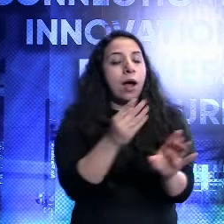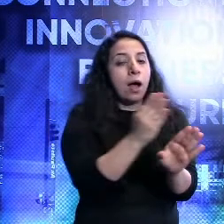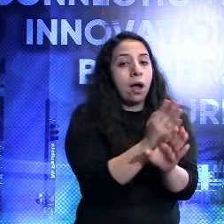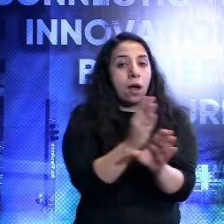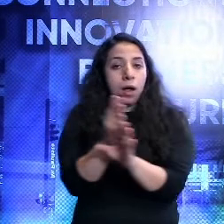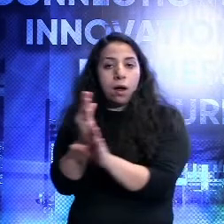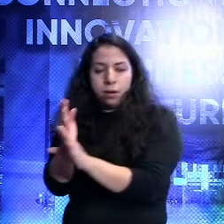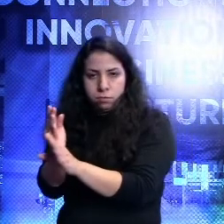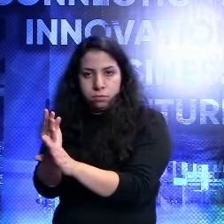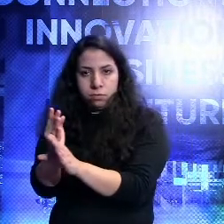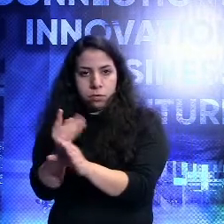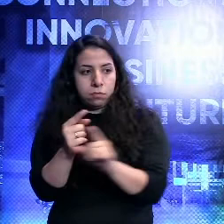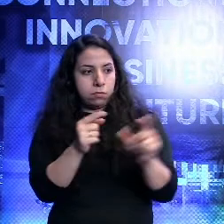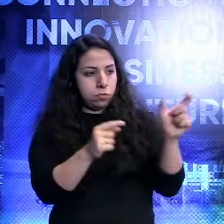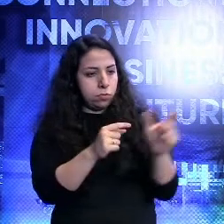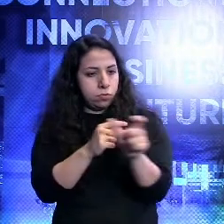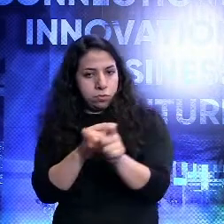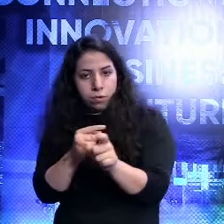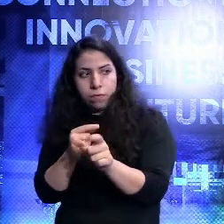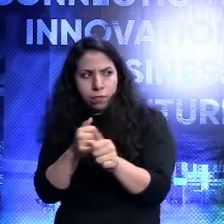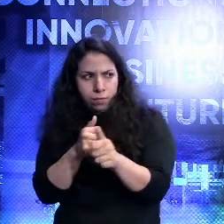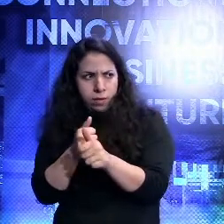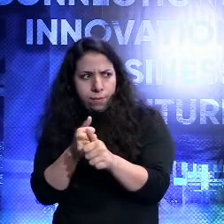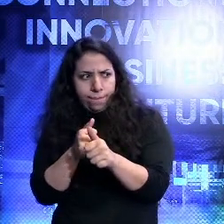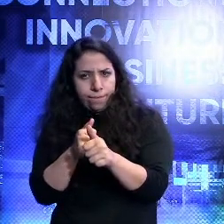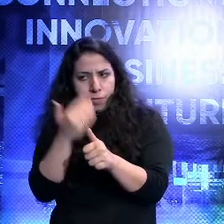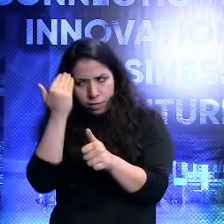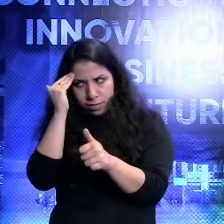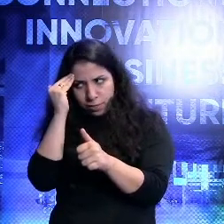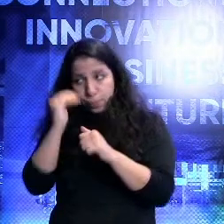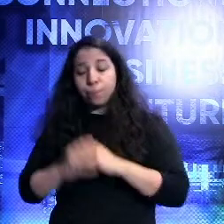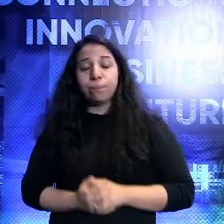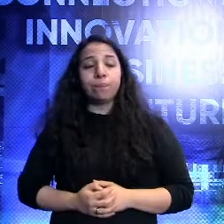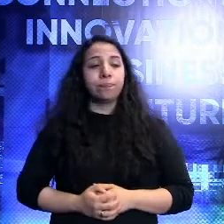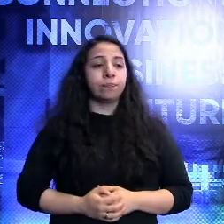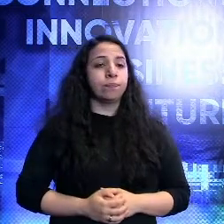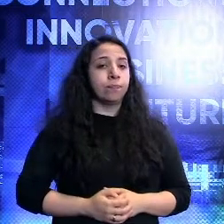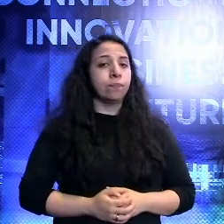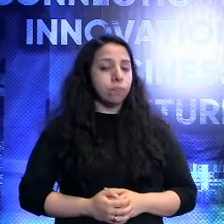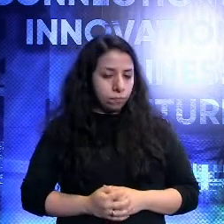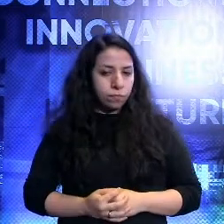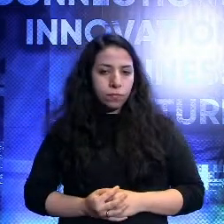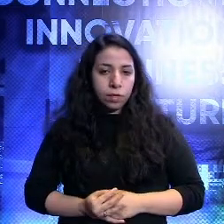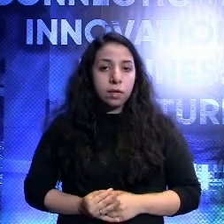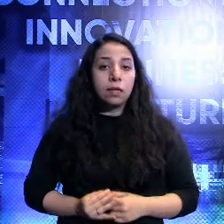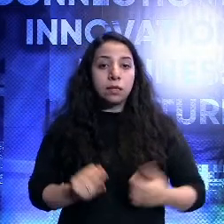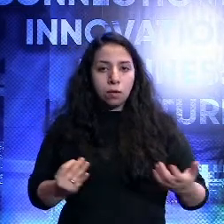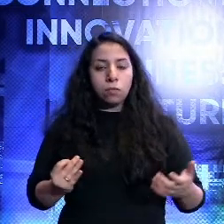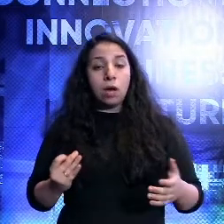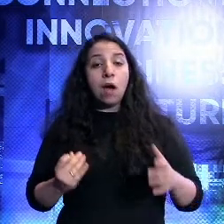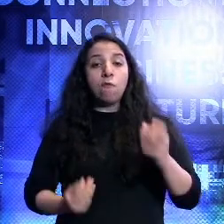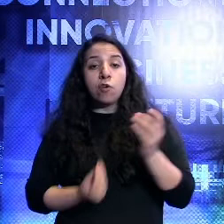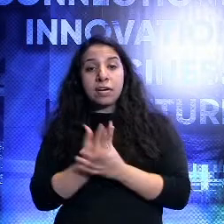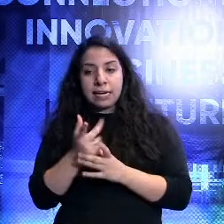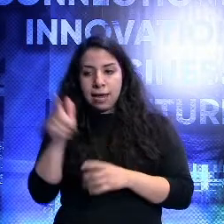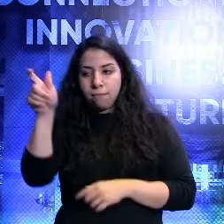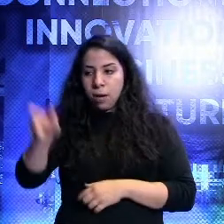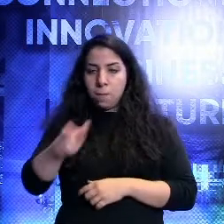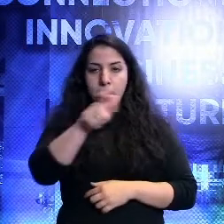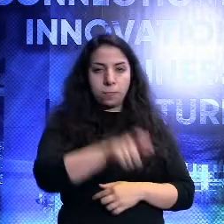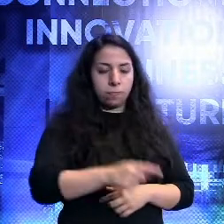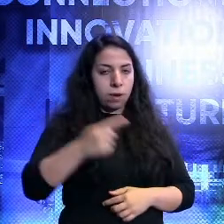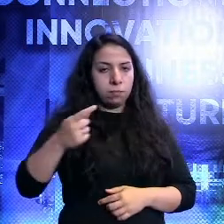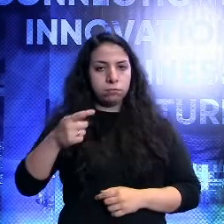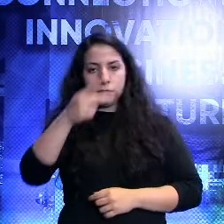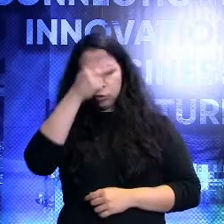Tá. Então, o nosso roadmap é esse. Tá? Para criar personas de forma